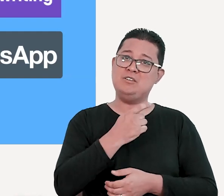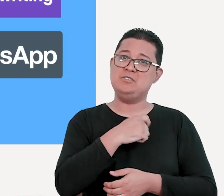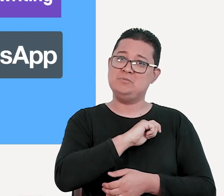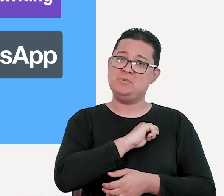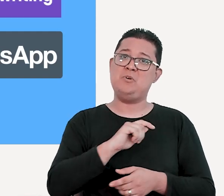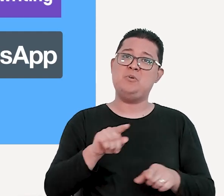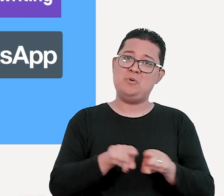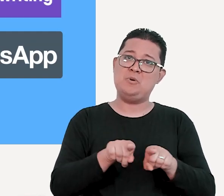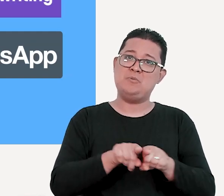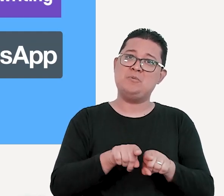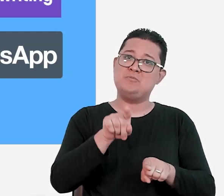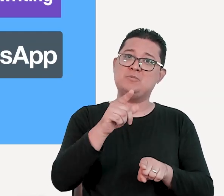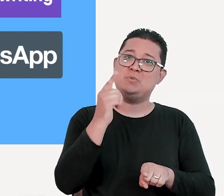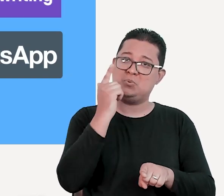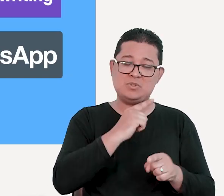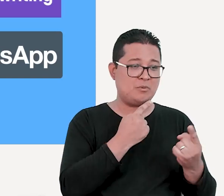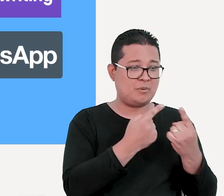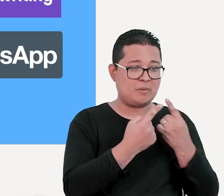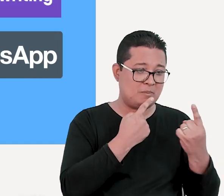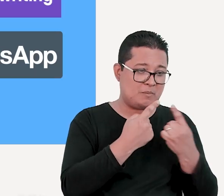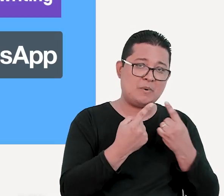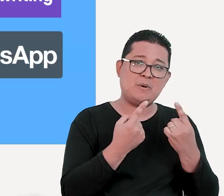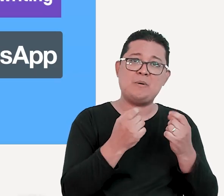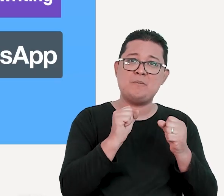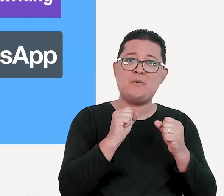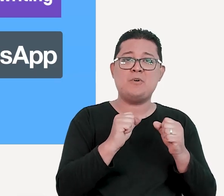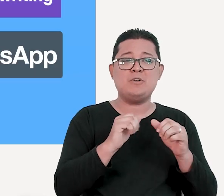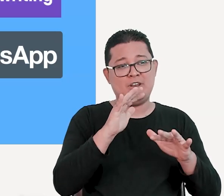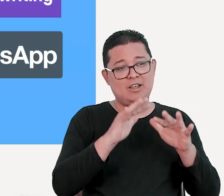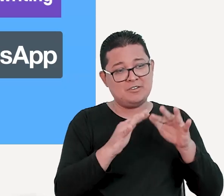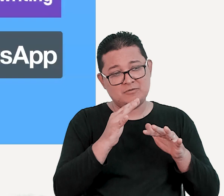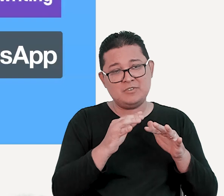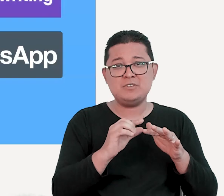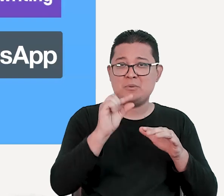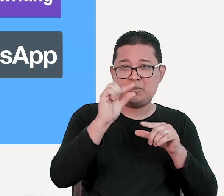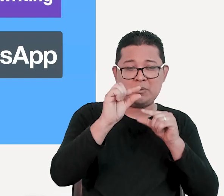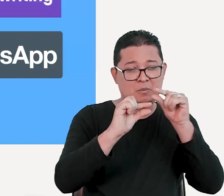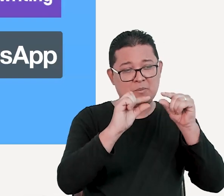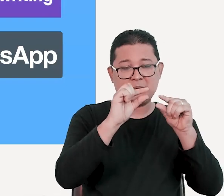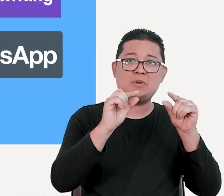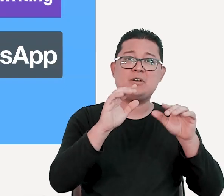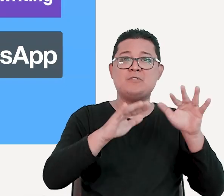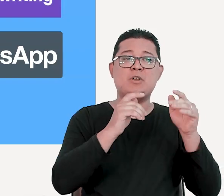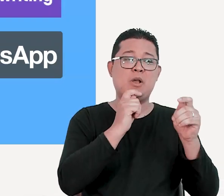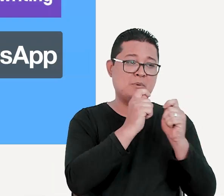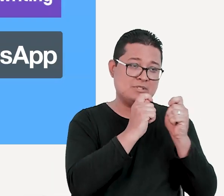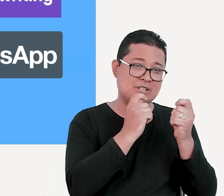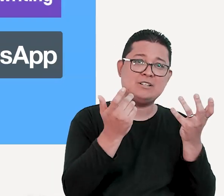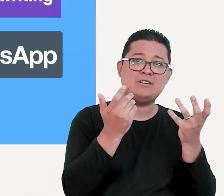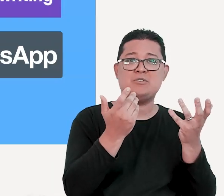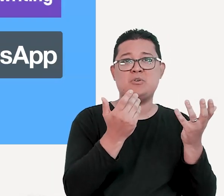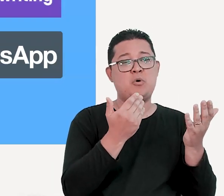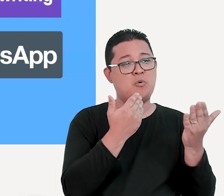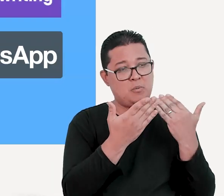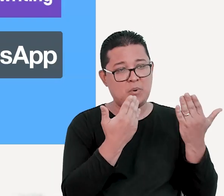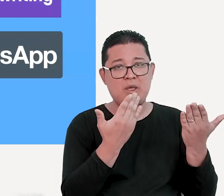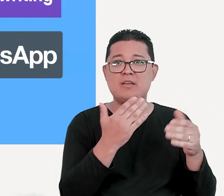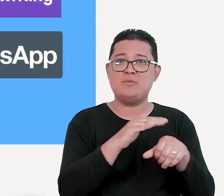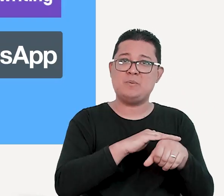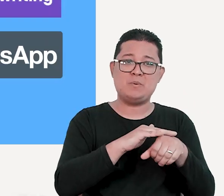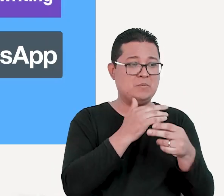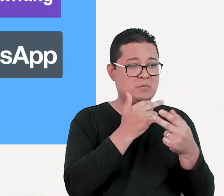espanhol, que você vai conseguir enrolar ou desenrolar numa apresentação ou numa conversa com eles lá. Então, tem de